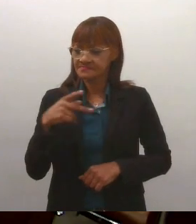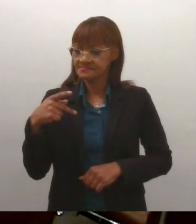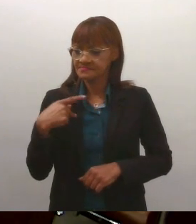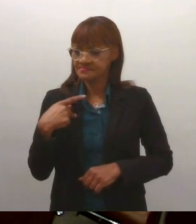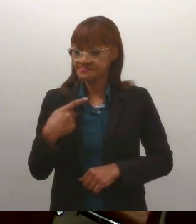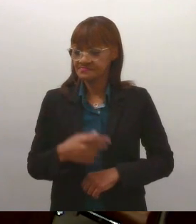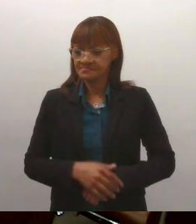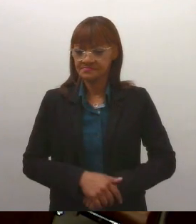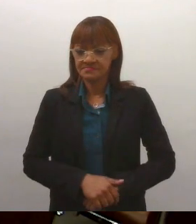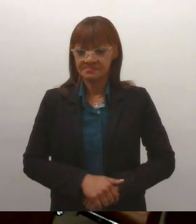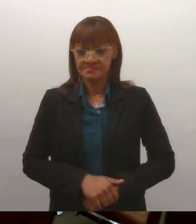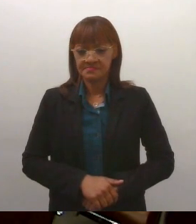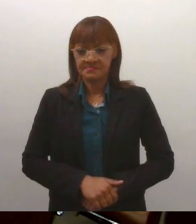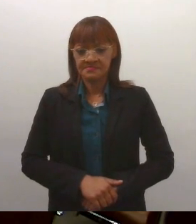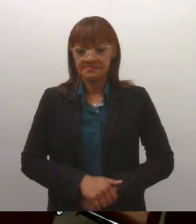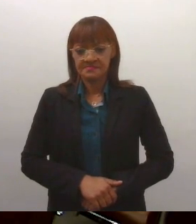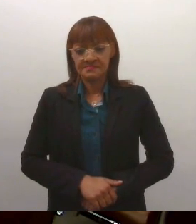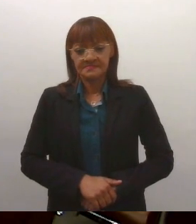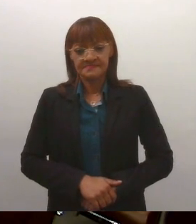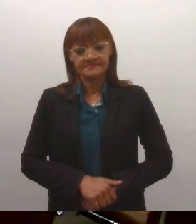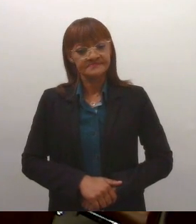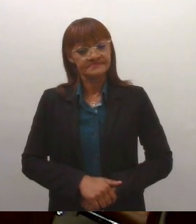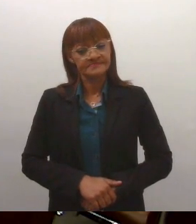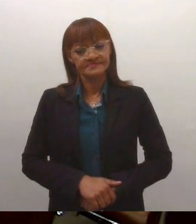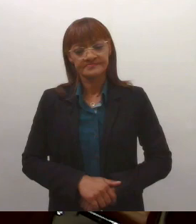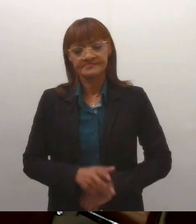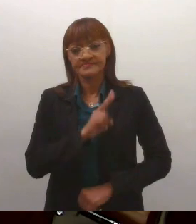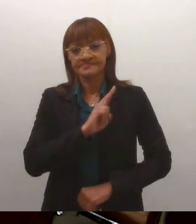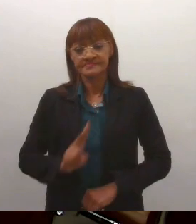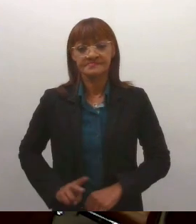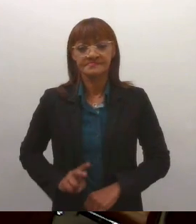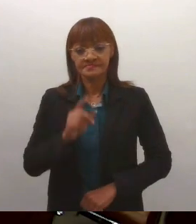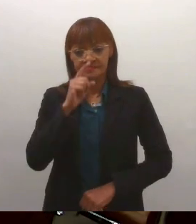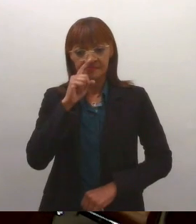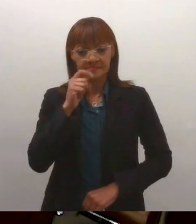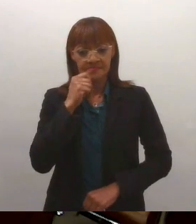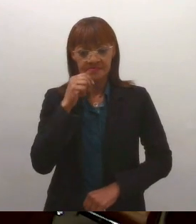Senhor vereador de Aracaju, Manuel Marcos, homenageado.